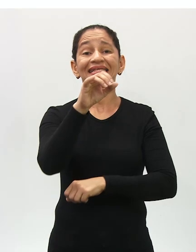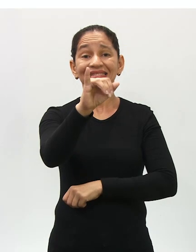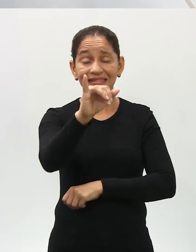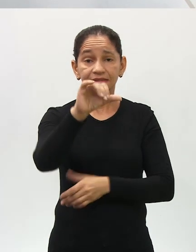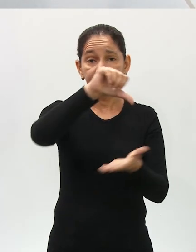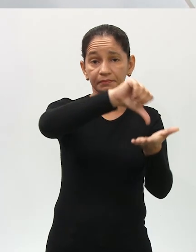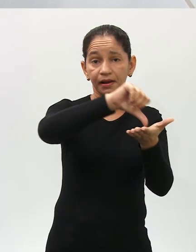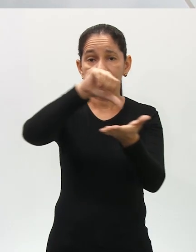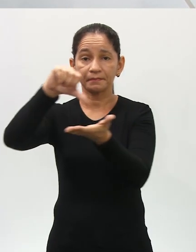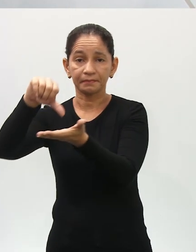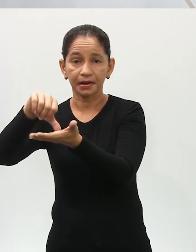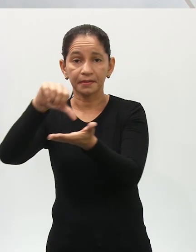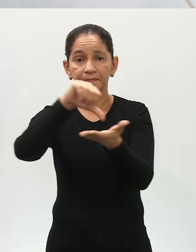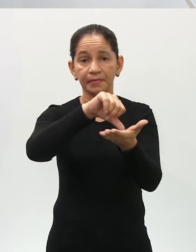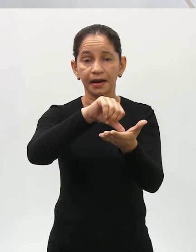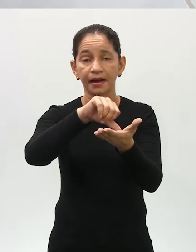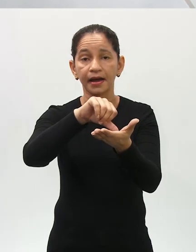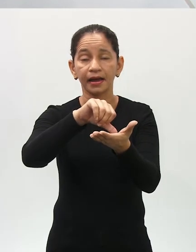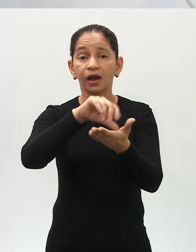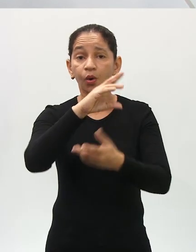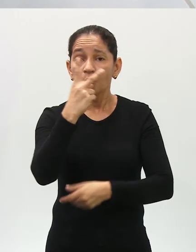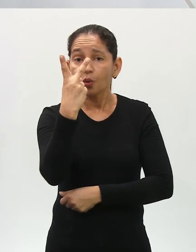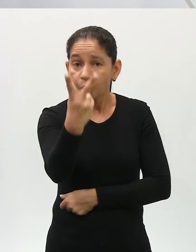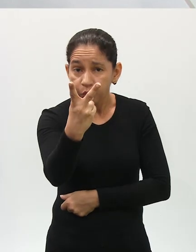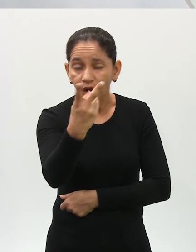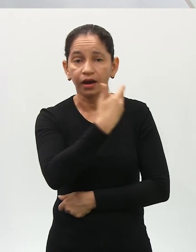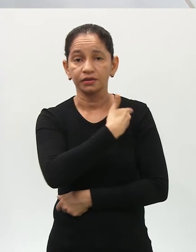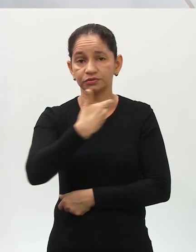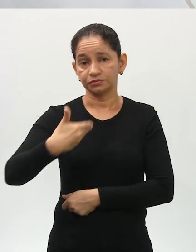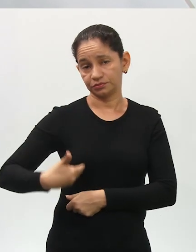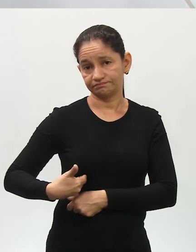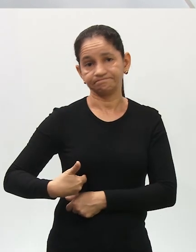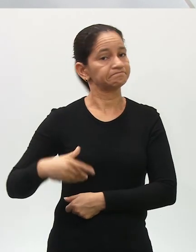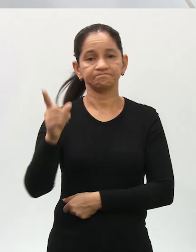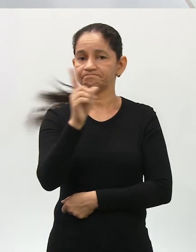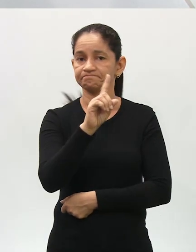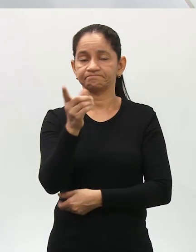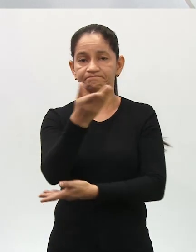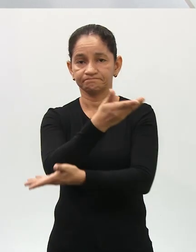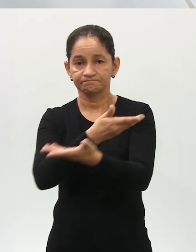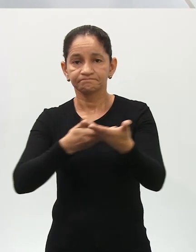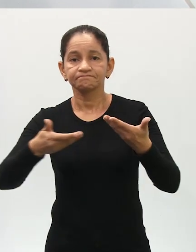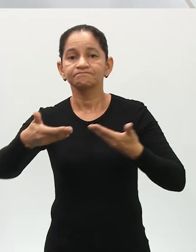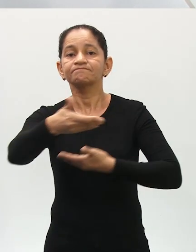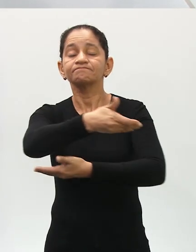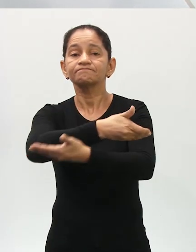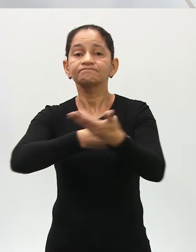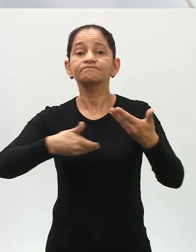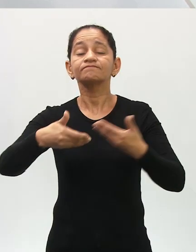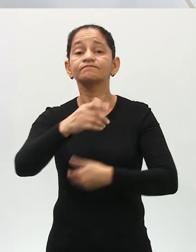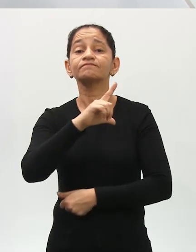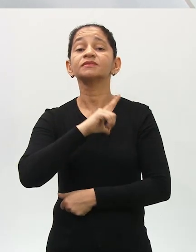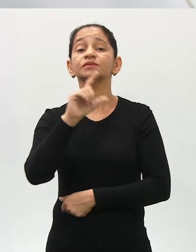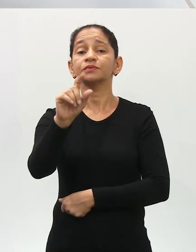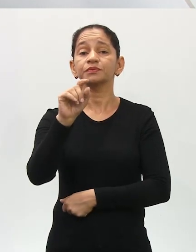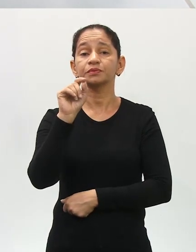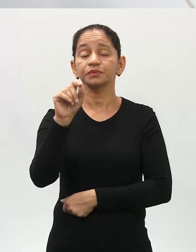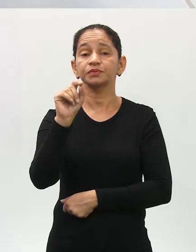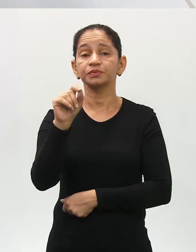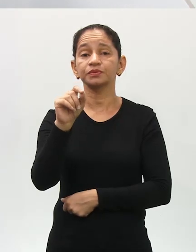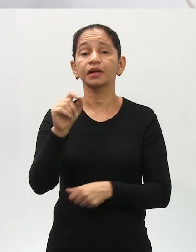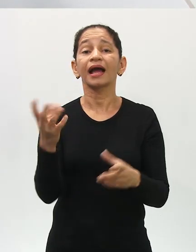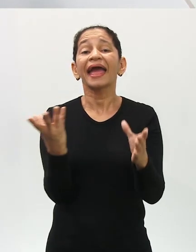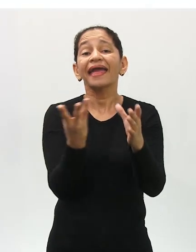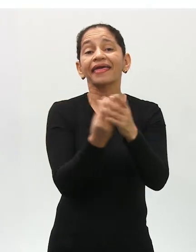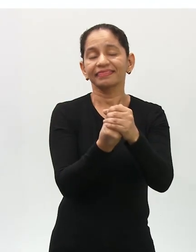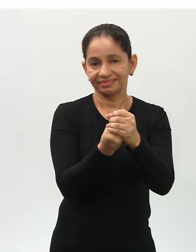entre unidades do governo, do próprio órgão, então nós vamos ter, né, órgãos trocando receitas entre si, aí nós vamos ter então